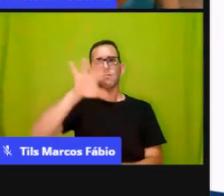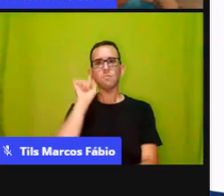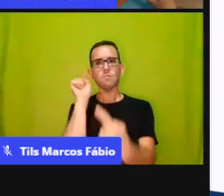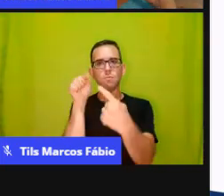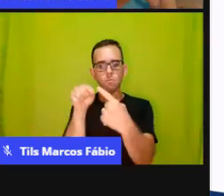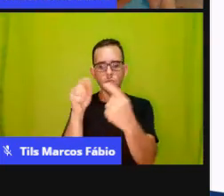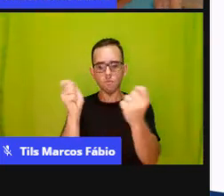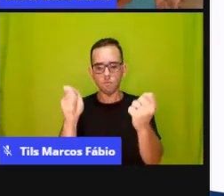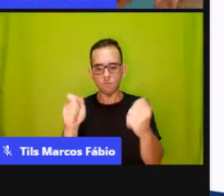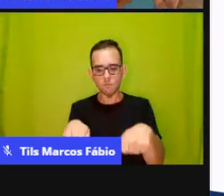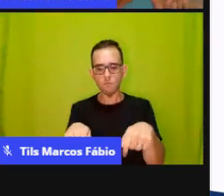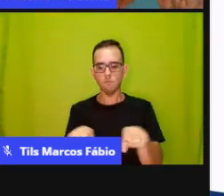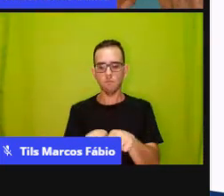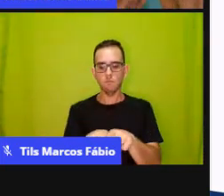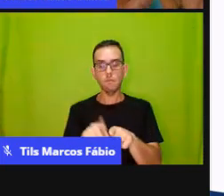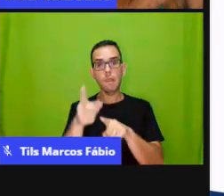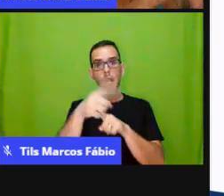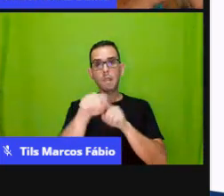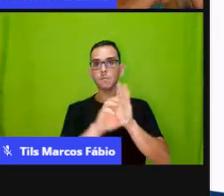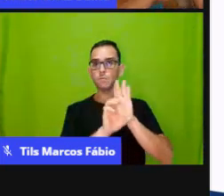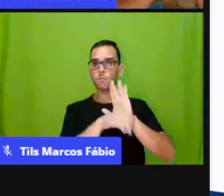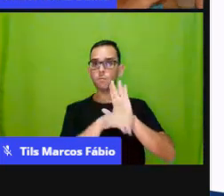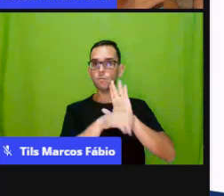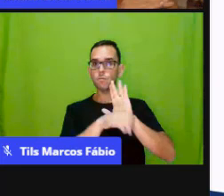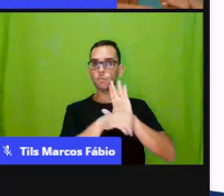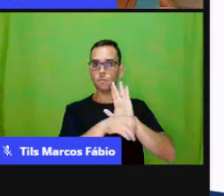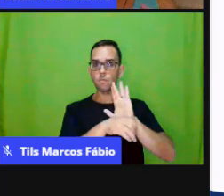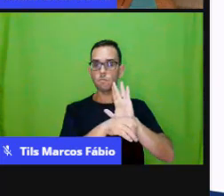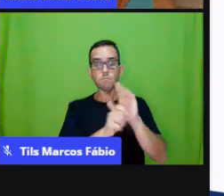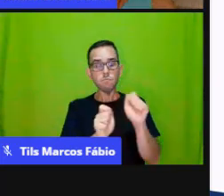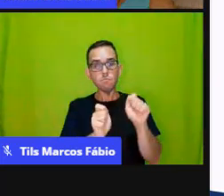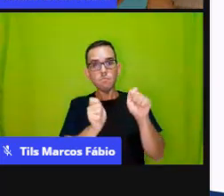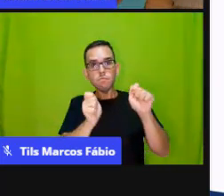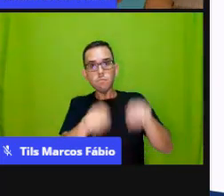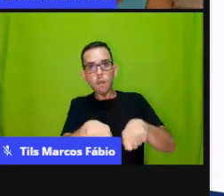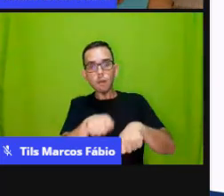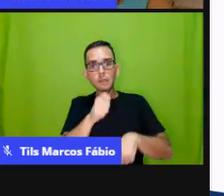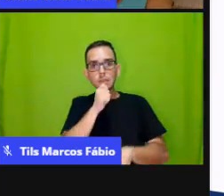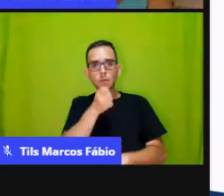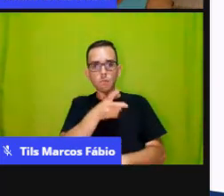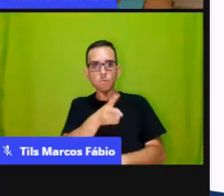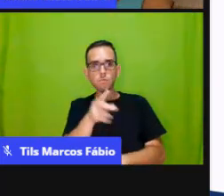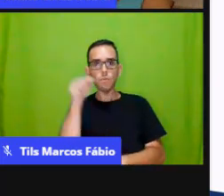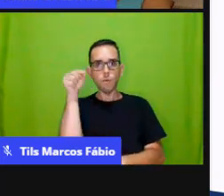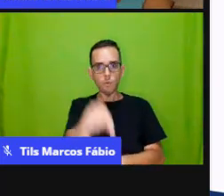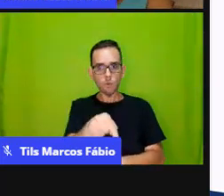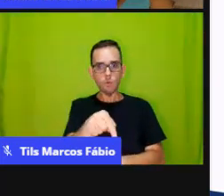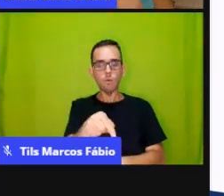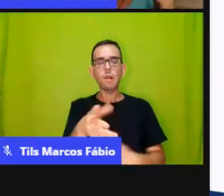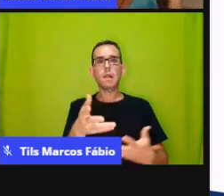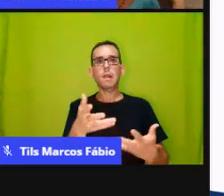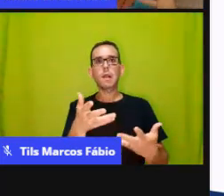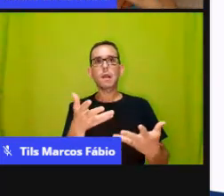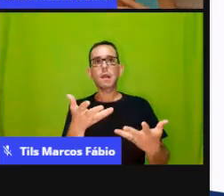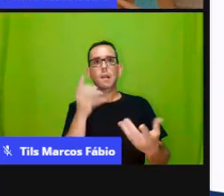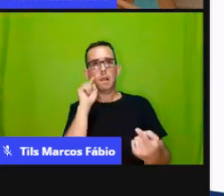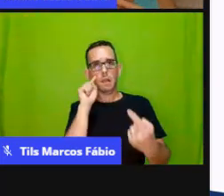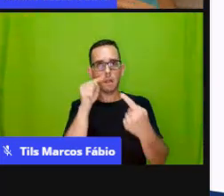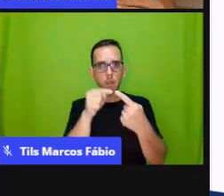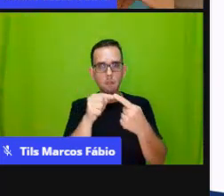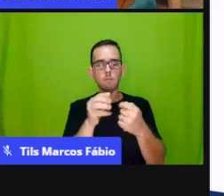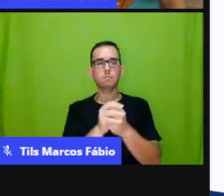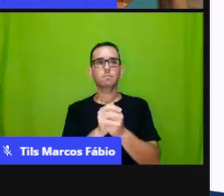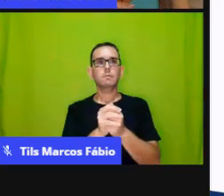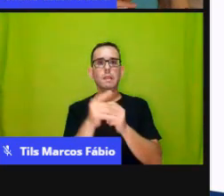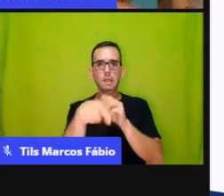Então, esse conceito, embora ele ainda continue no tempo moderno, né, atualmente, neste